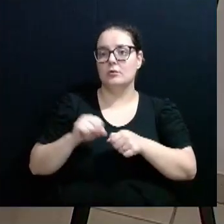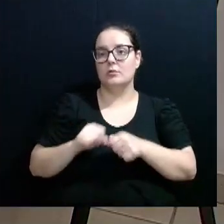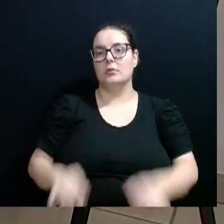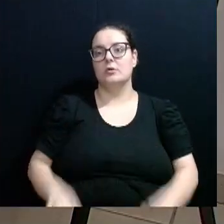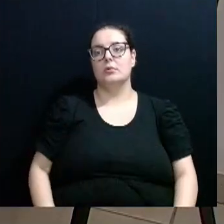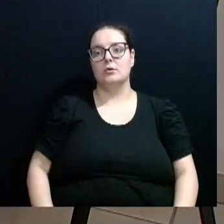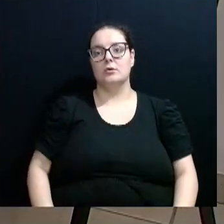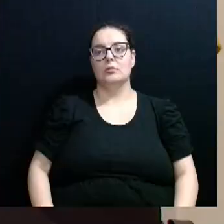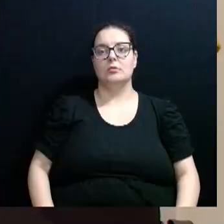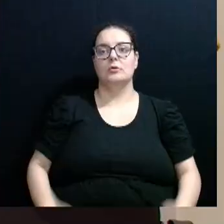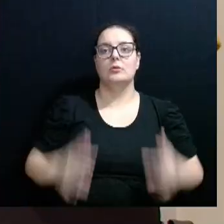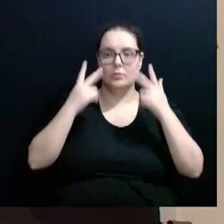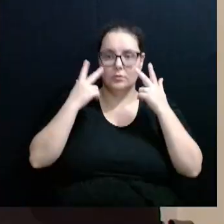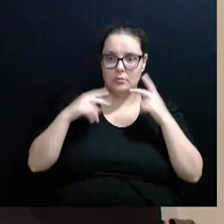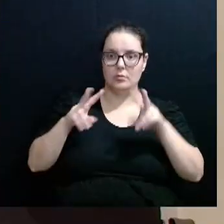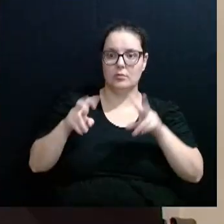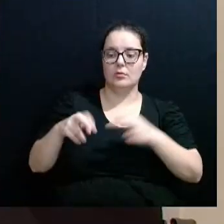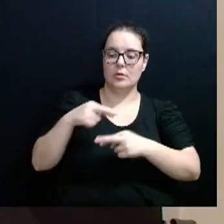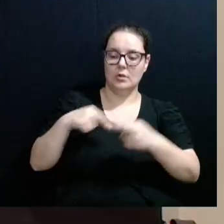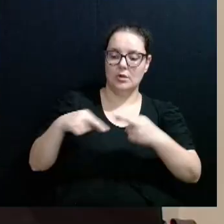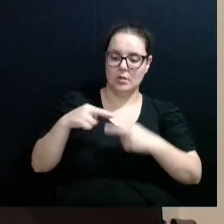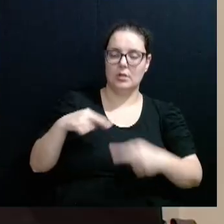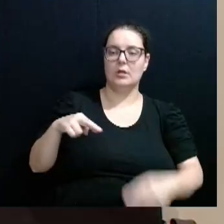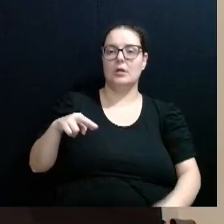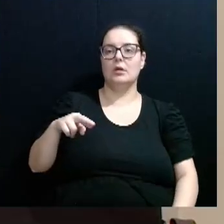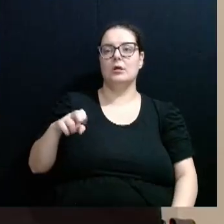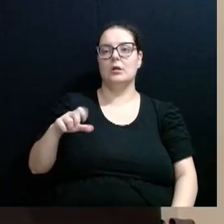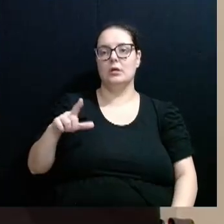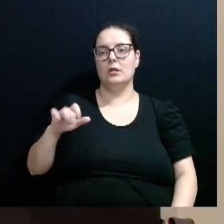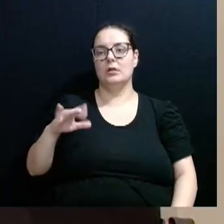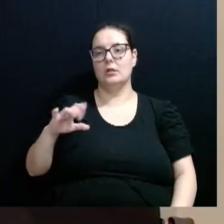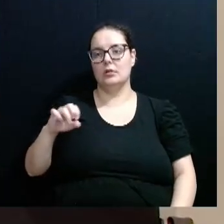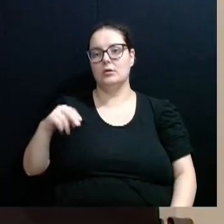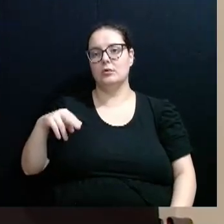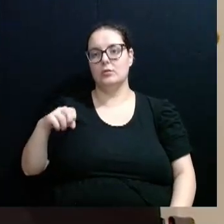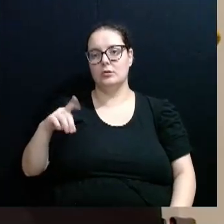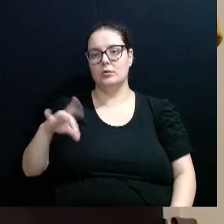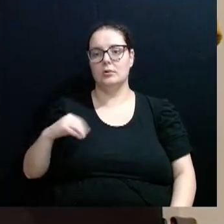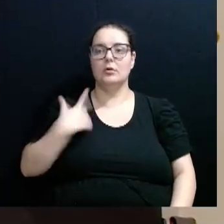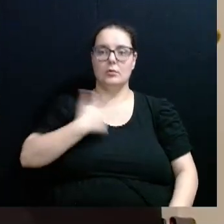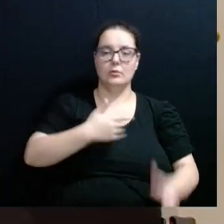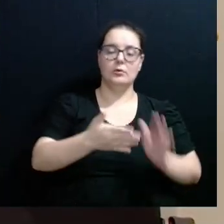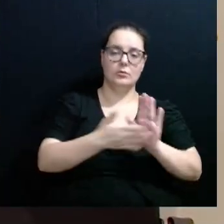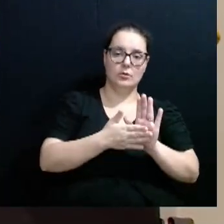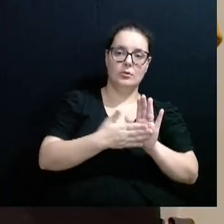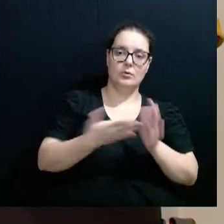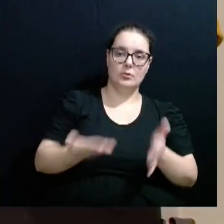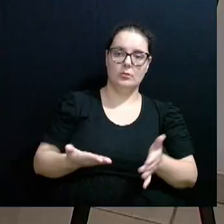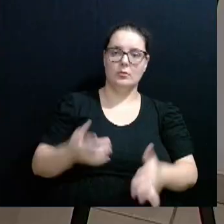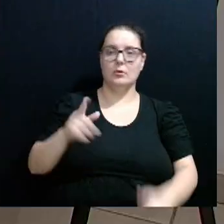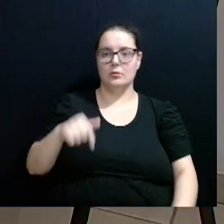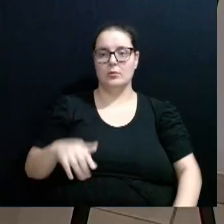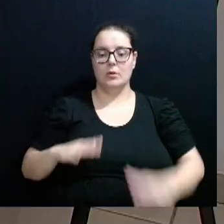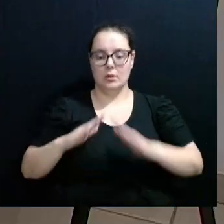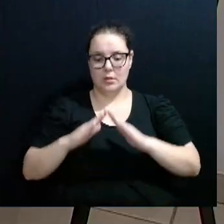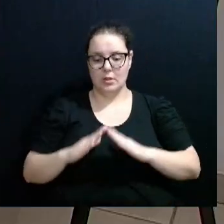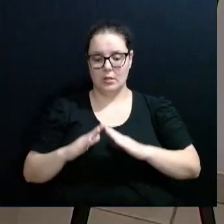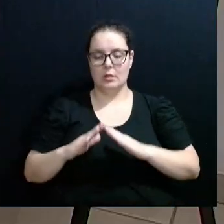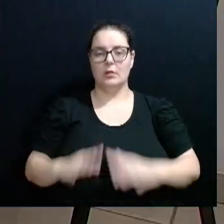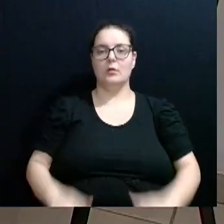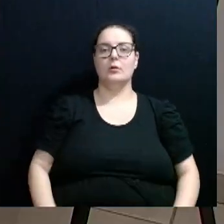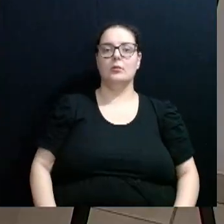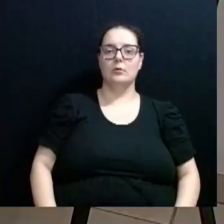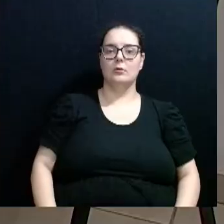tema relacionado a o nosso propósito, que é a habitação, né? O que mas que não